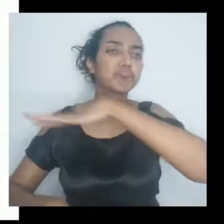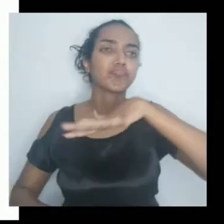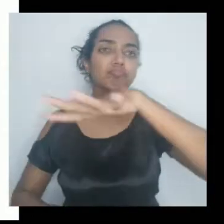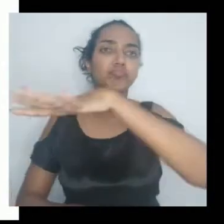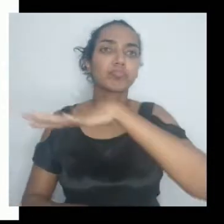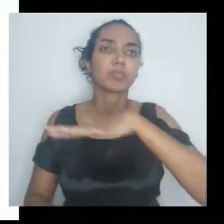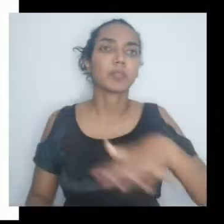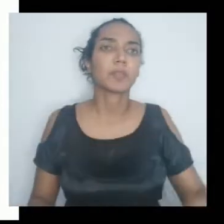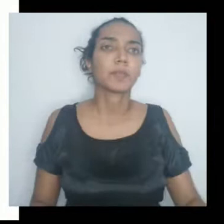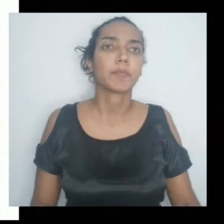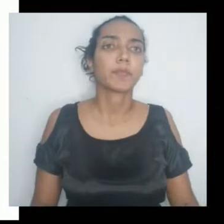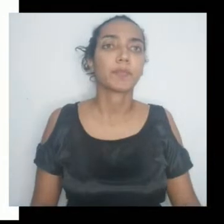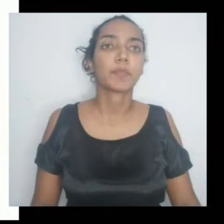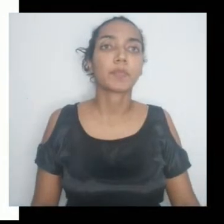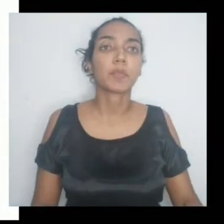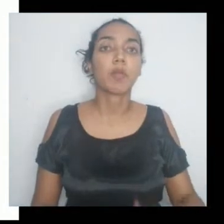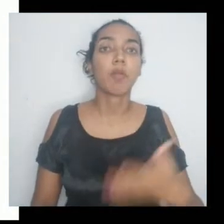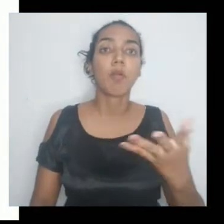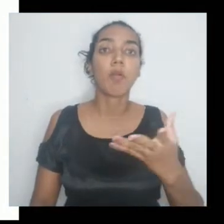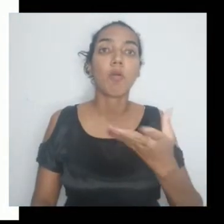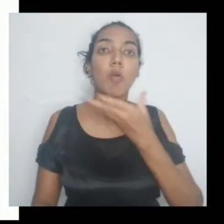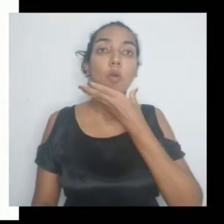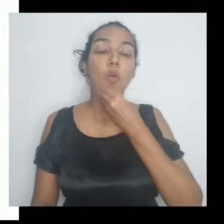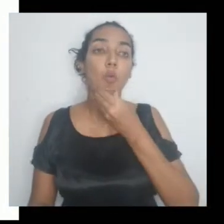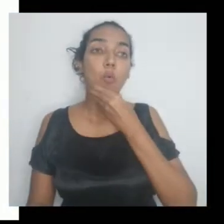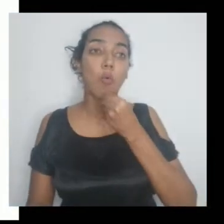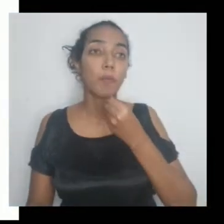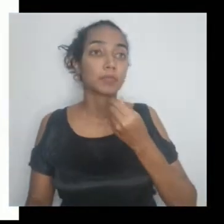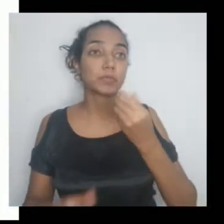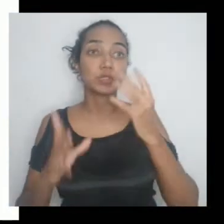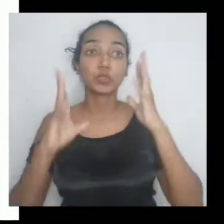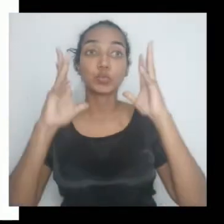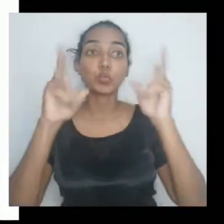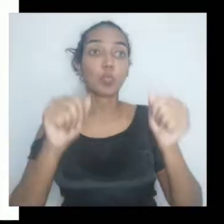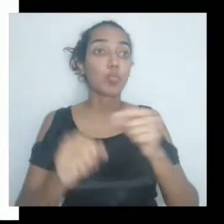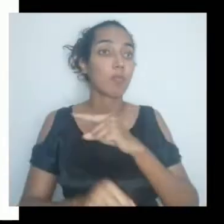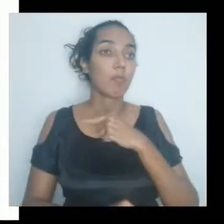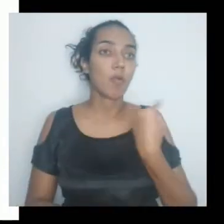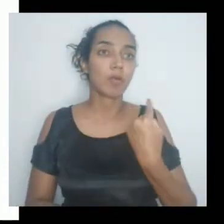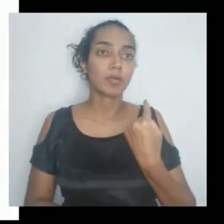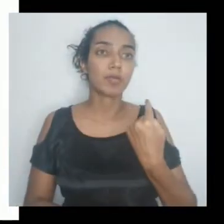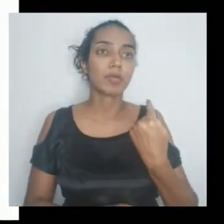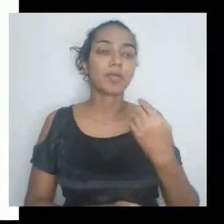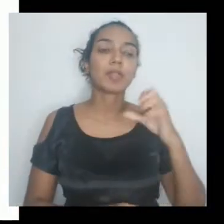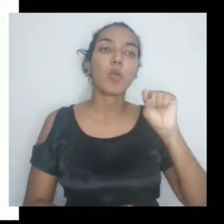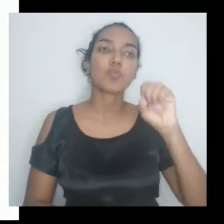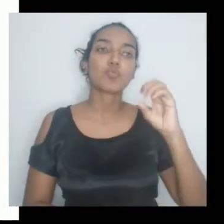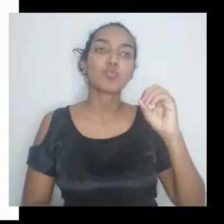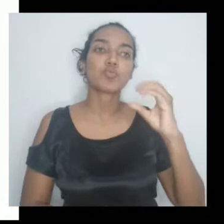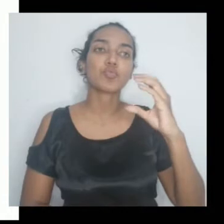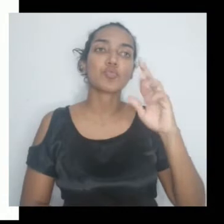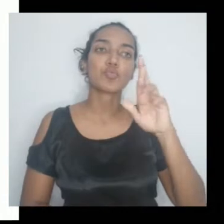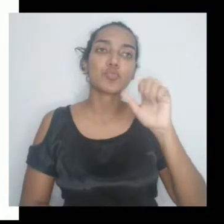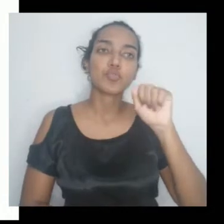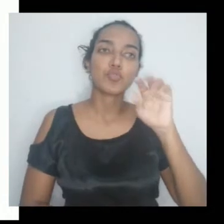Todo homem é mortal. Se Sócrates é homem, logo Sócrates é mortal. Significa que Sócrates, sendo uma extensão de